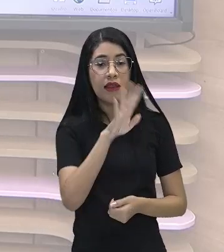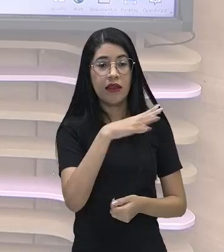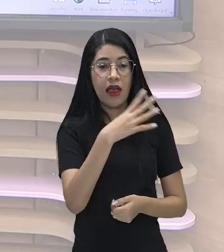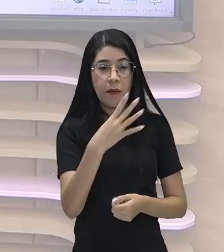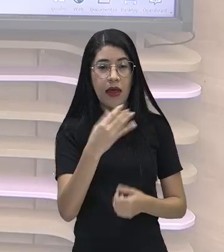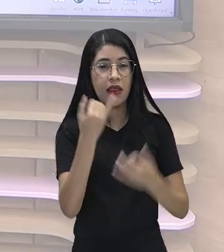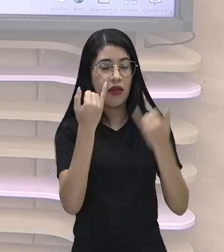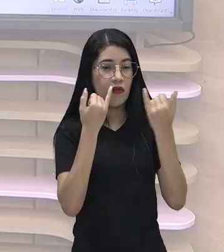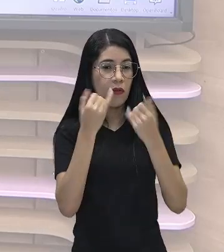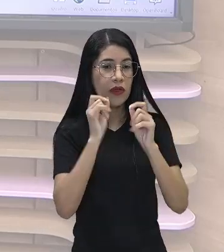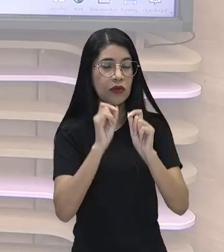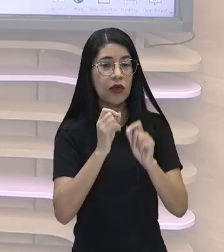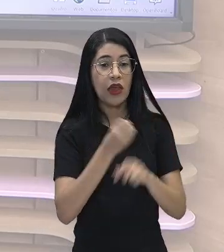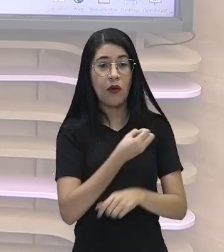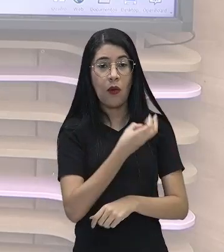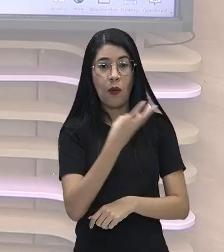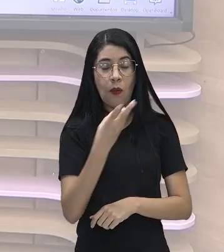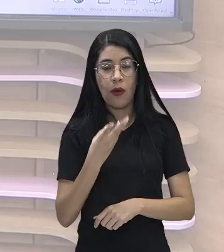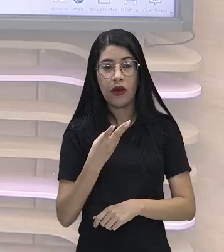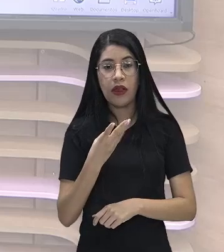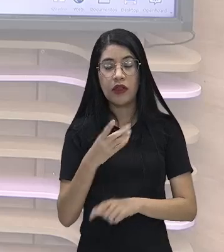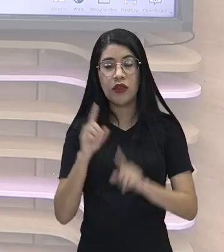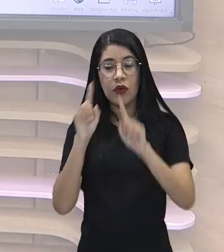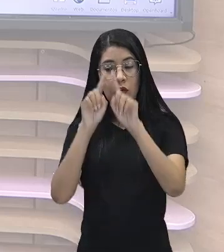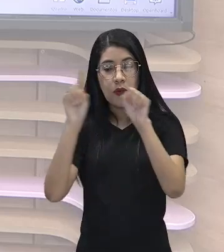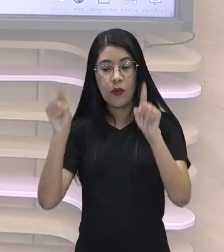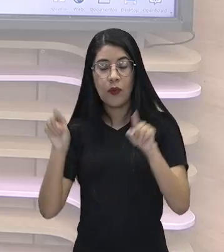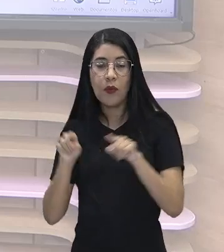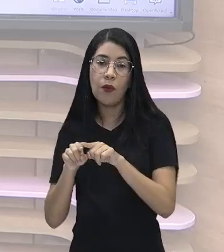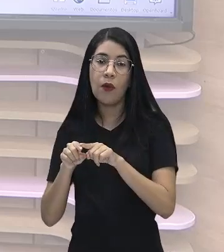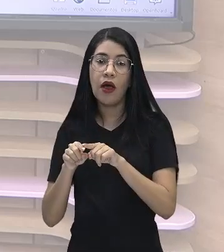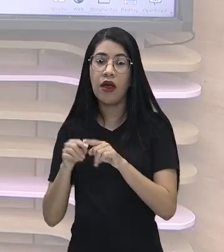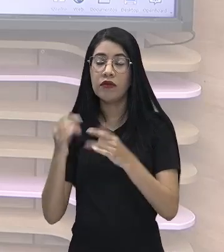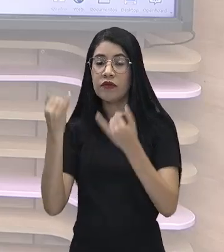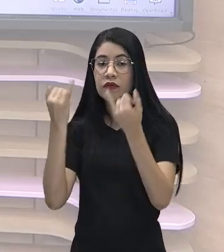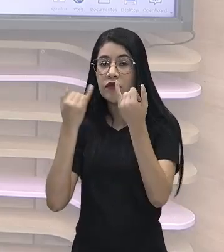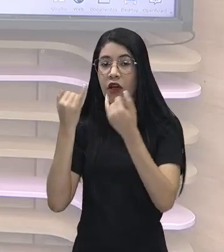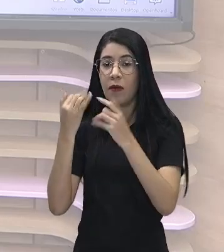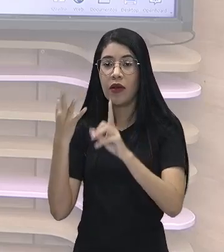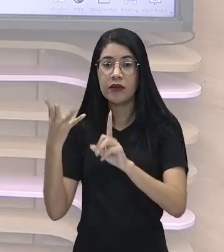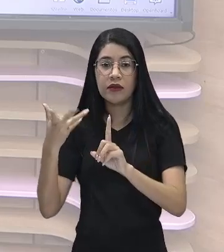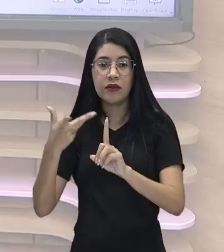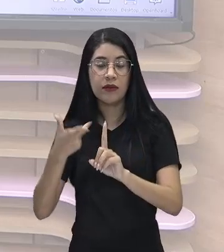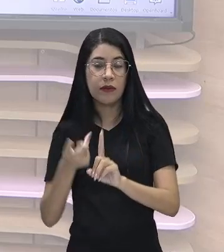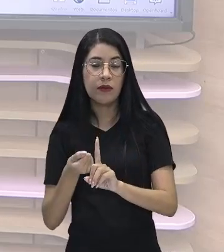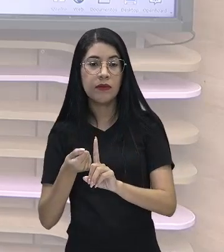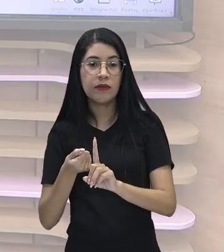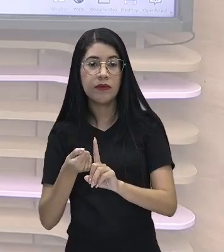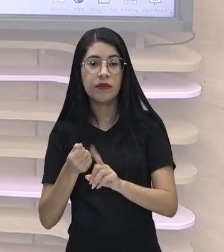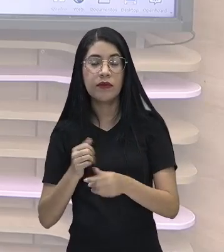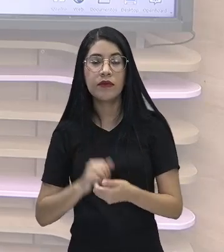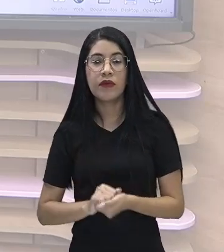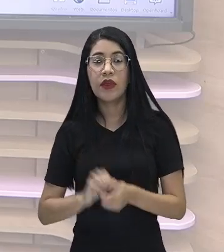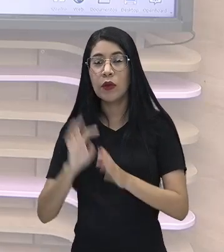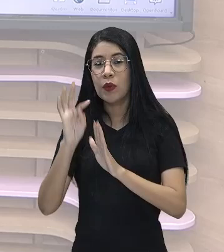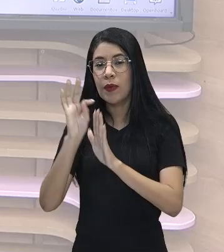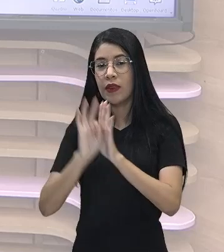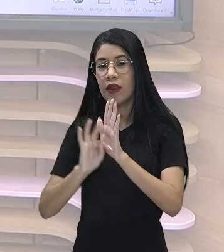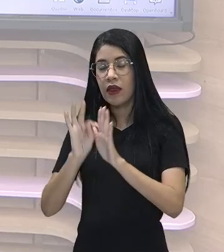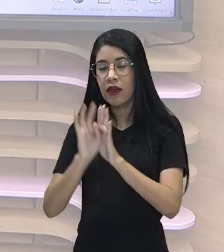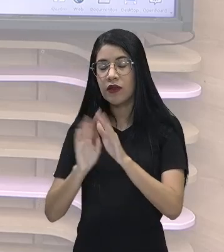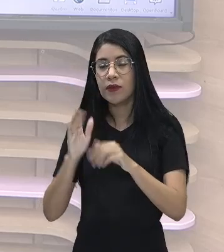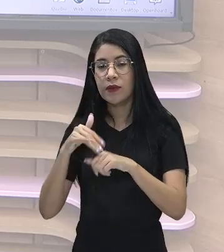informações quantitativas e os quadros eles vão trazer mais informações qualitativas, informações